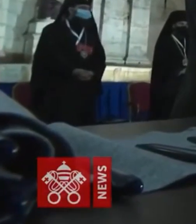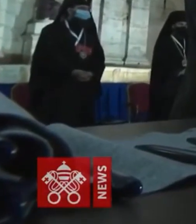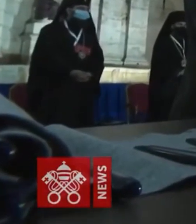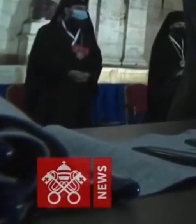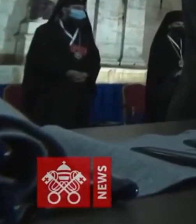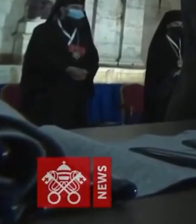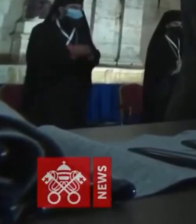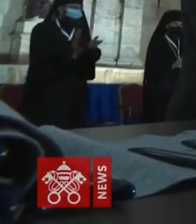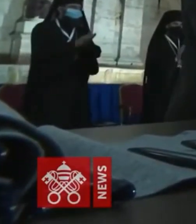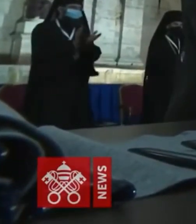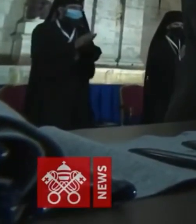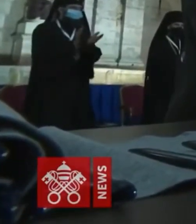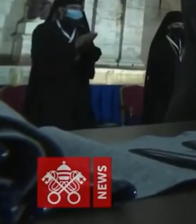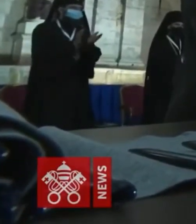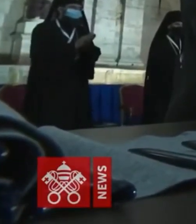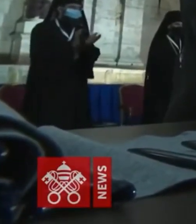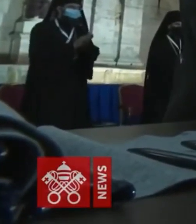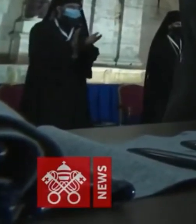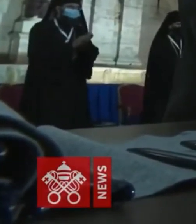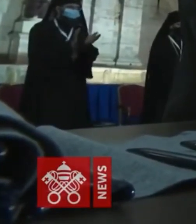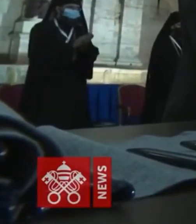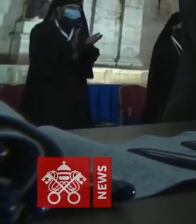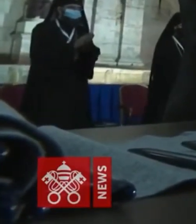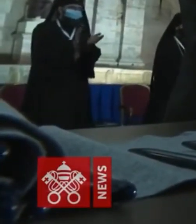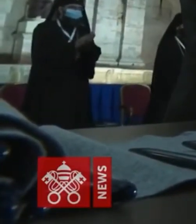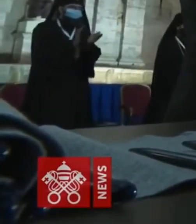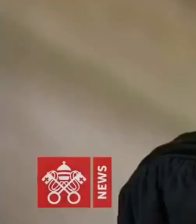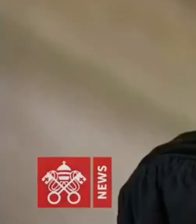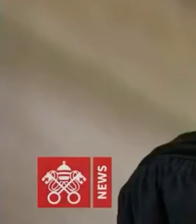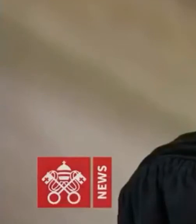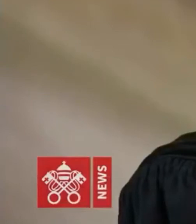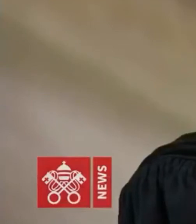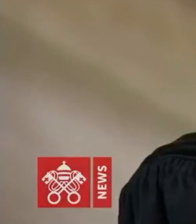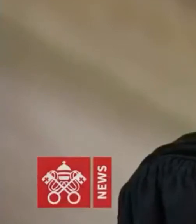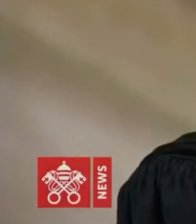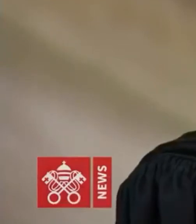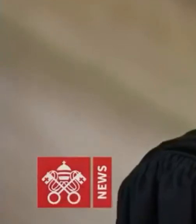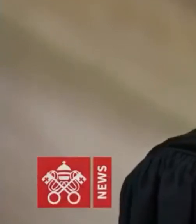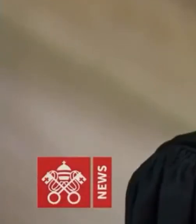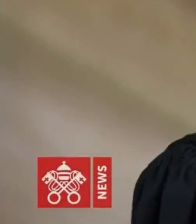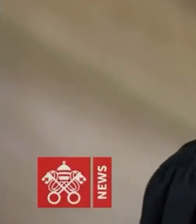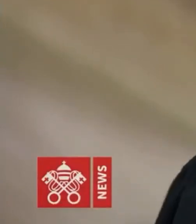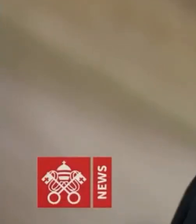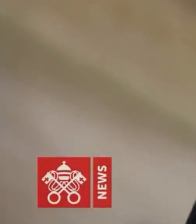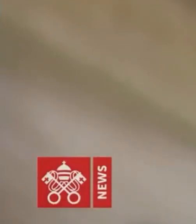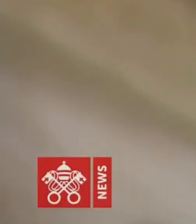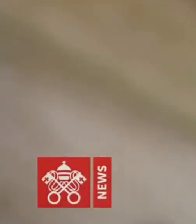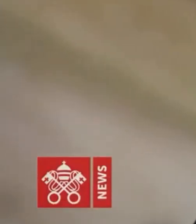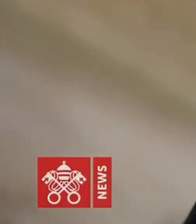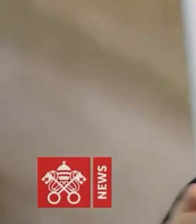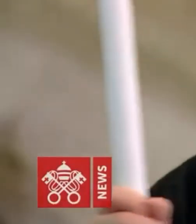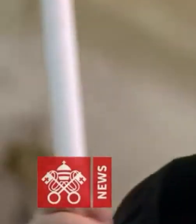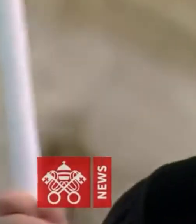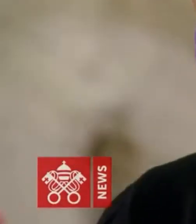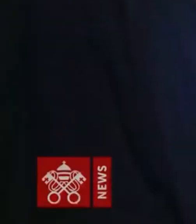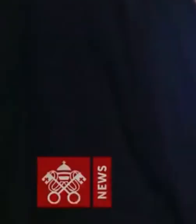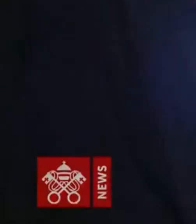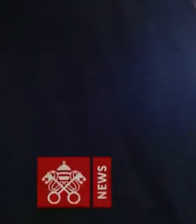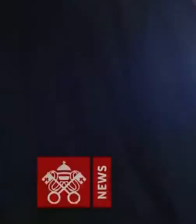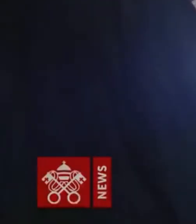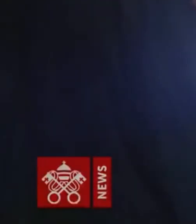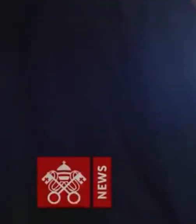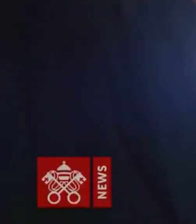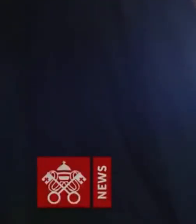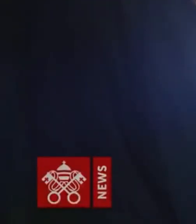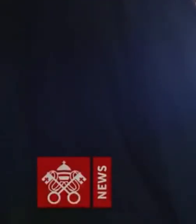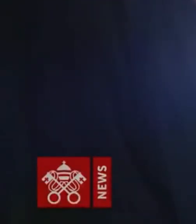Então, nós podemos ter o templo judaico, a mesquita muçulmana, o templo hindu. O Papa reuniu com